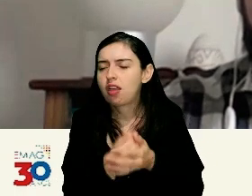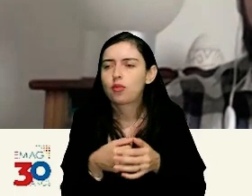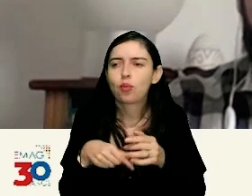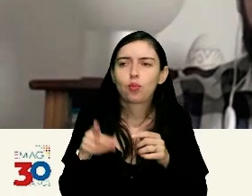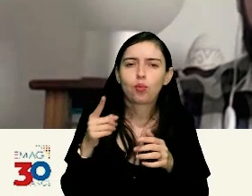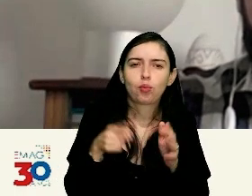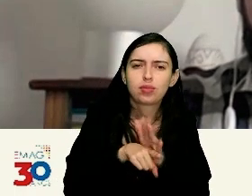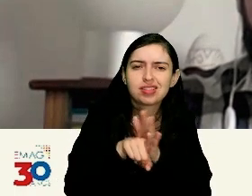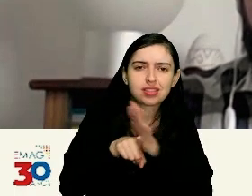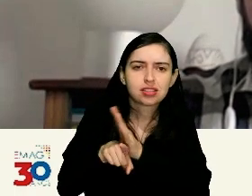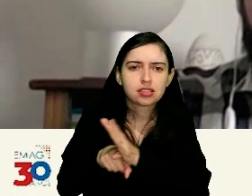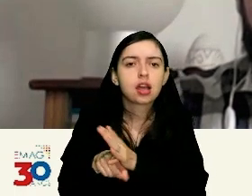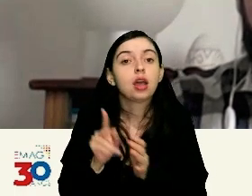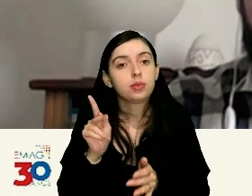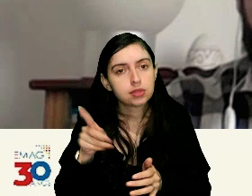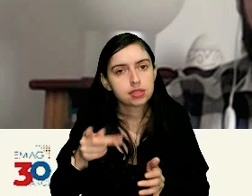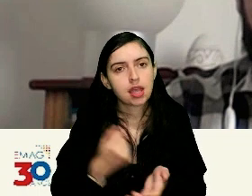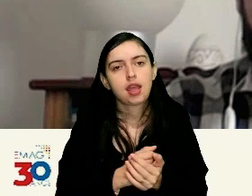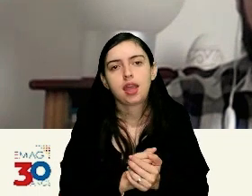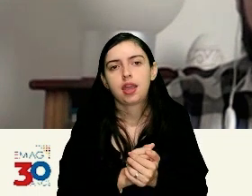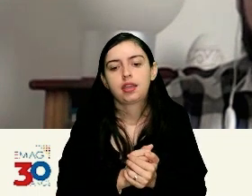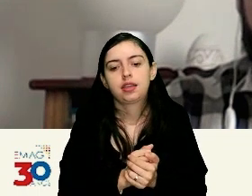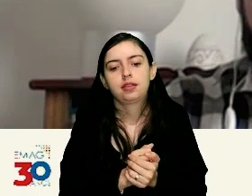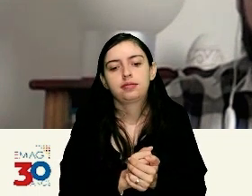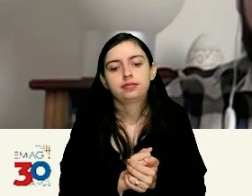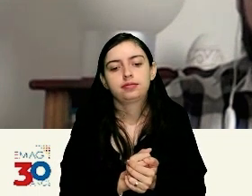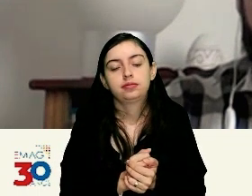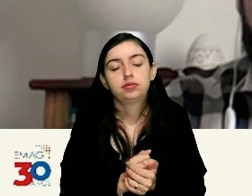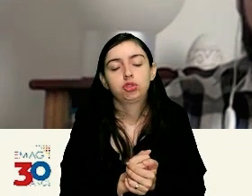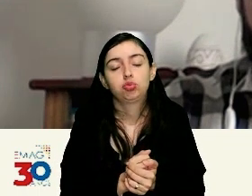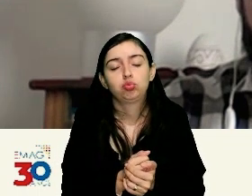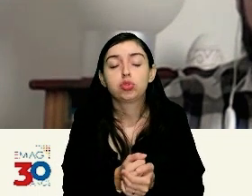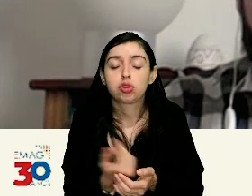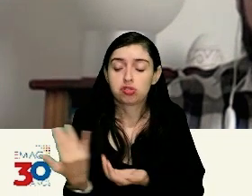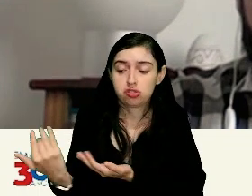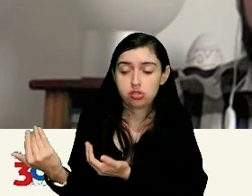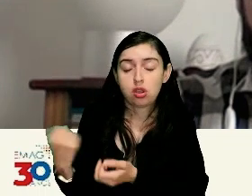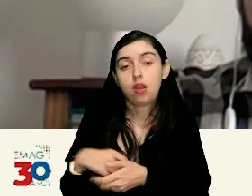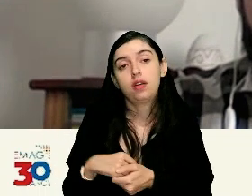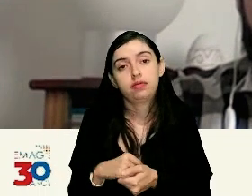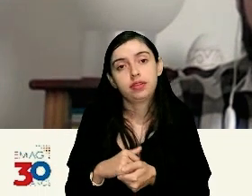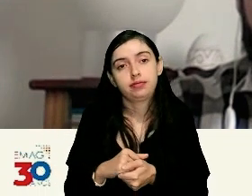Prossegue, porque a gente é muito novo, né? Bom, enfim.